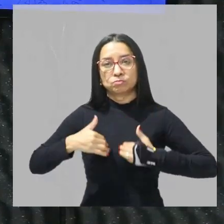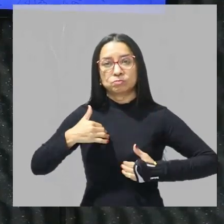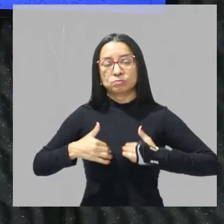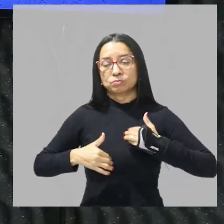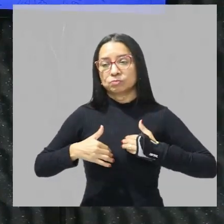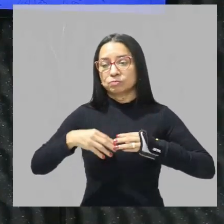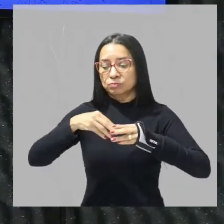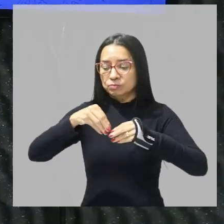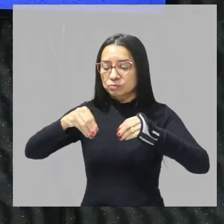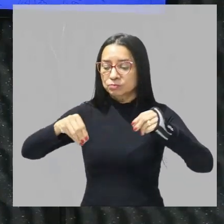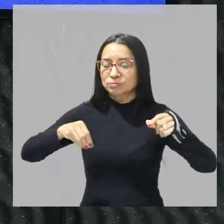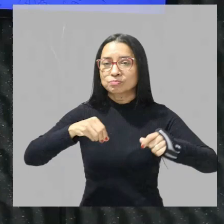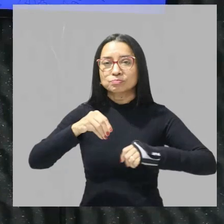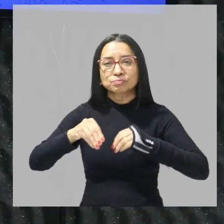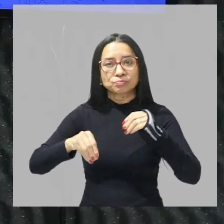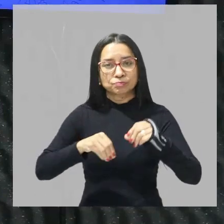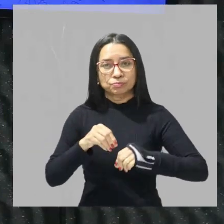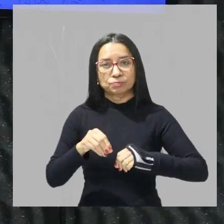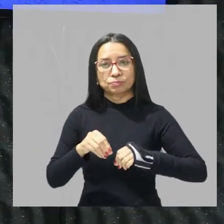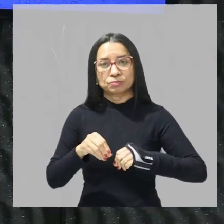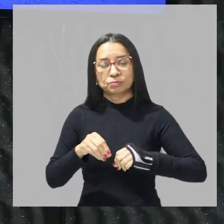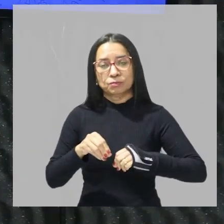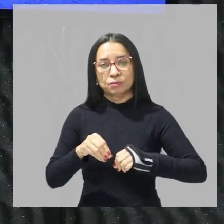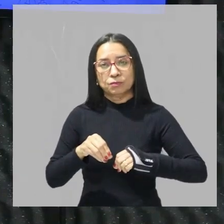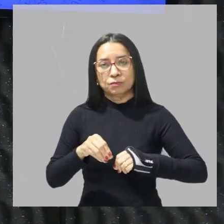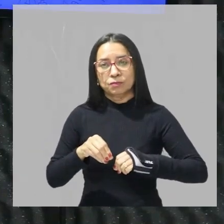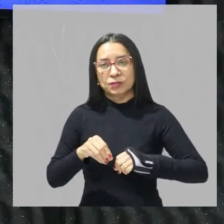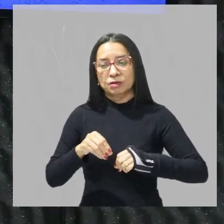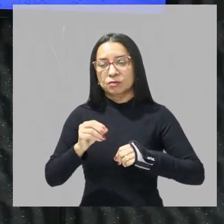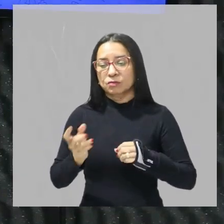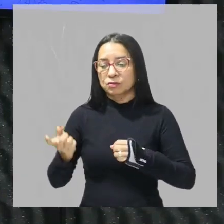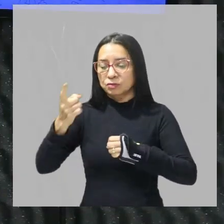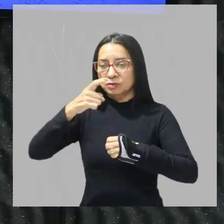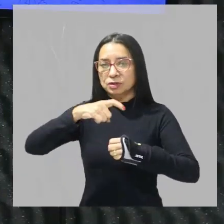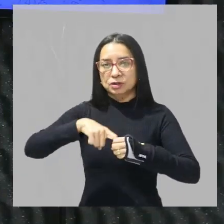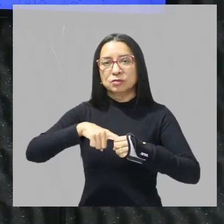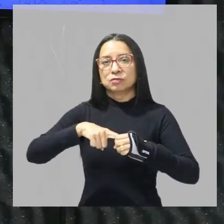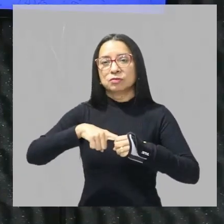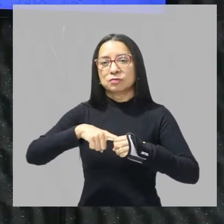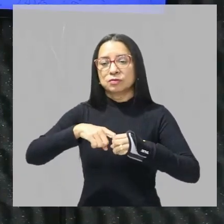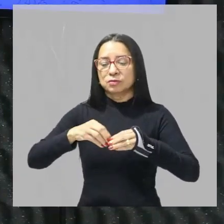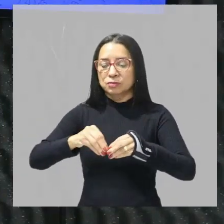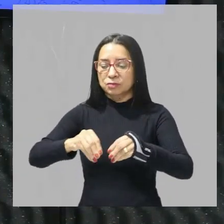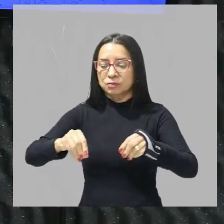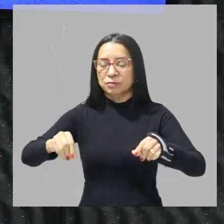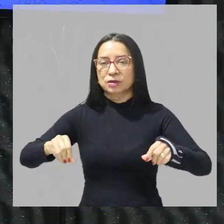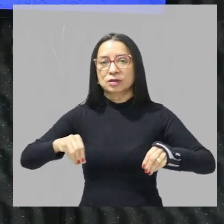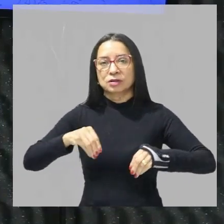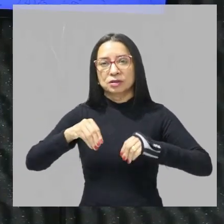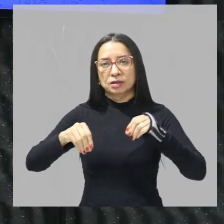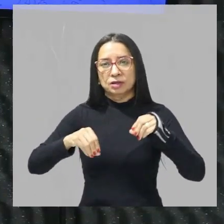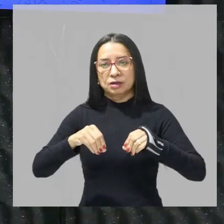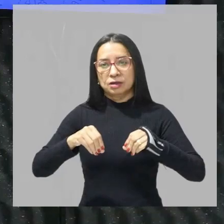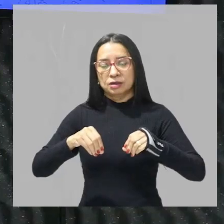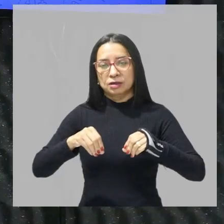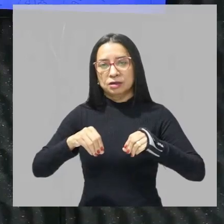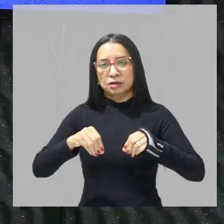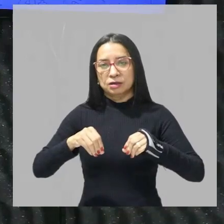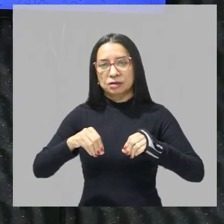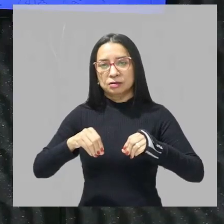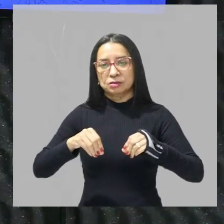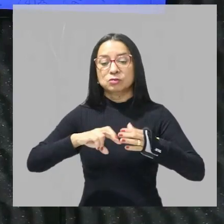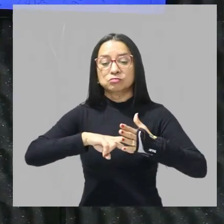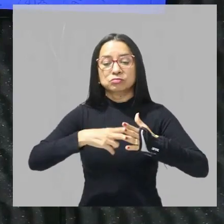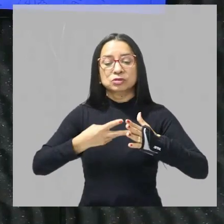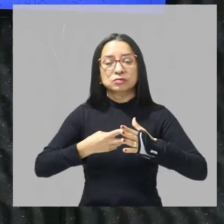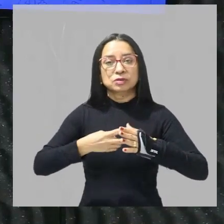vai ser destruído e eu vou ser devolvido para o solo na forma de matéria